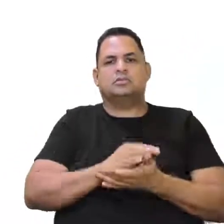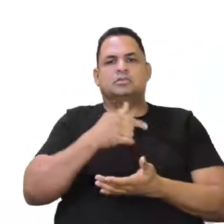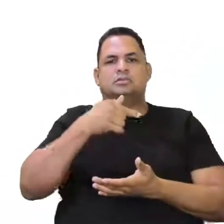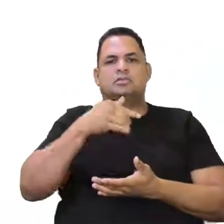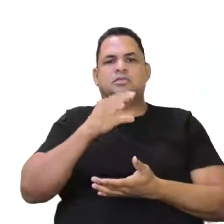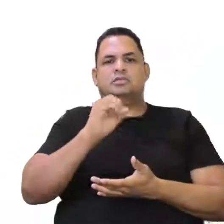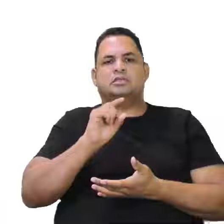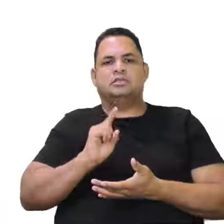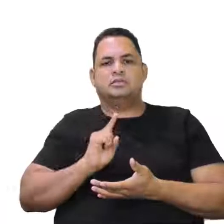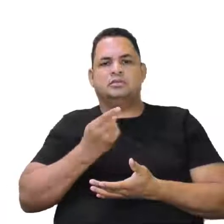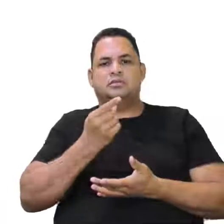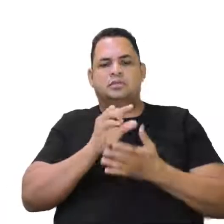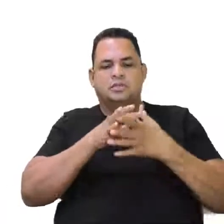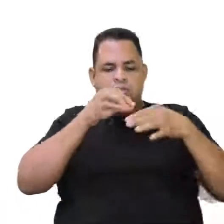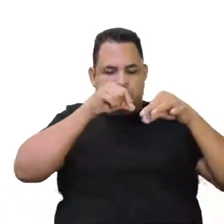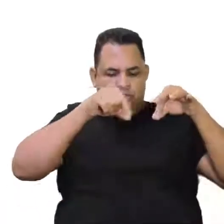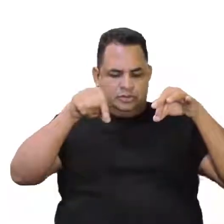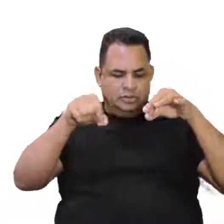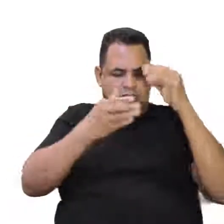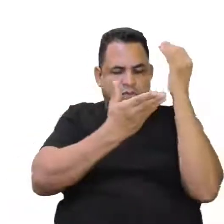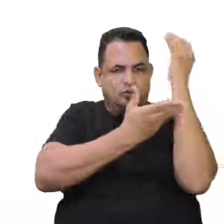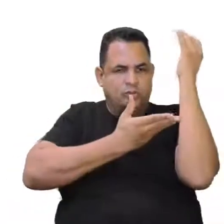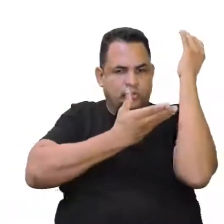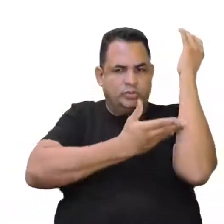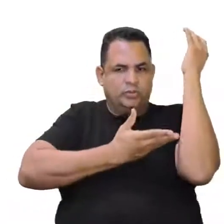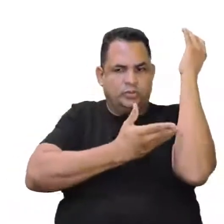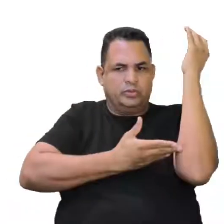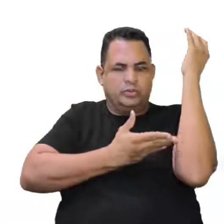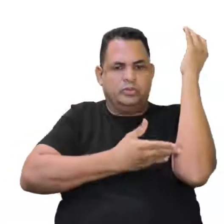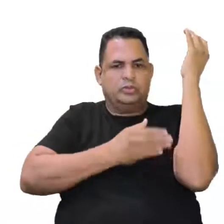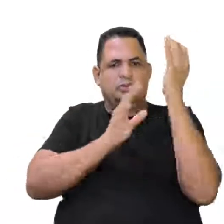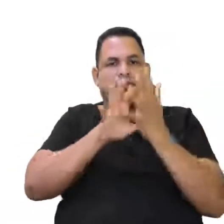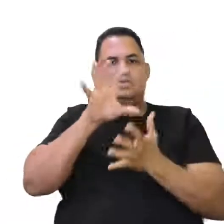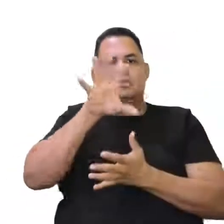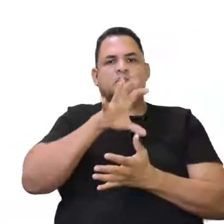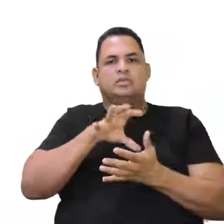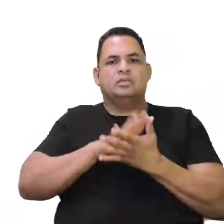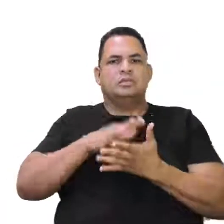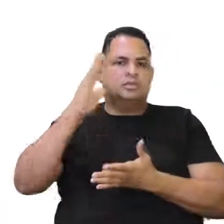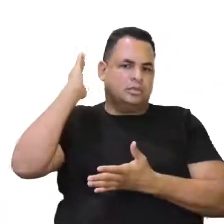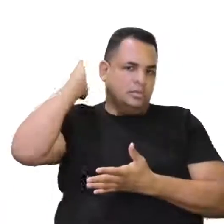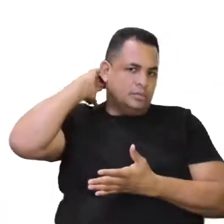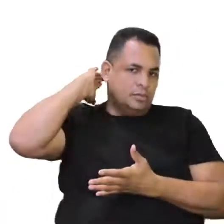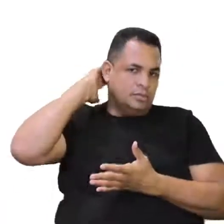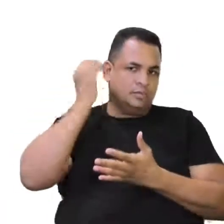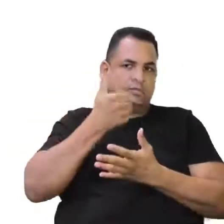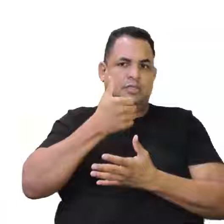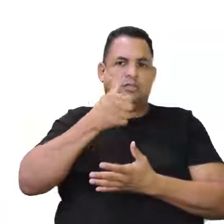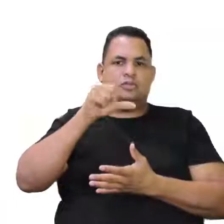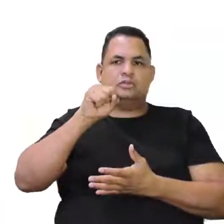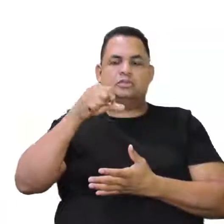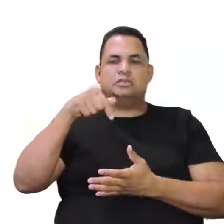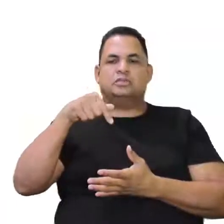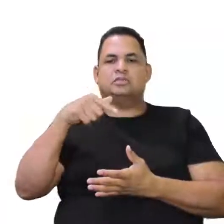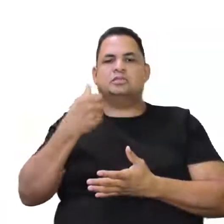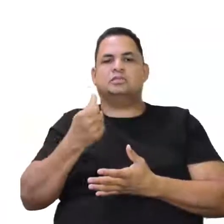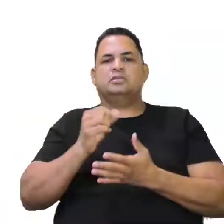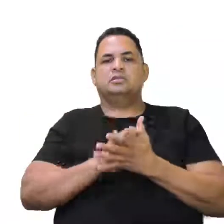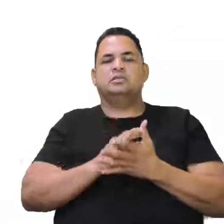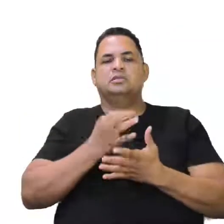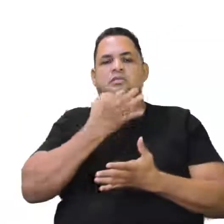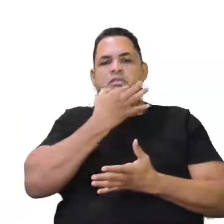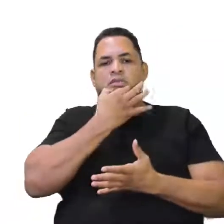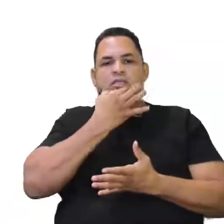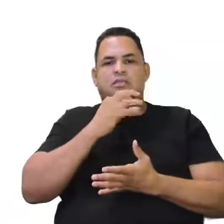70 mil sementes da seringueira, na região de Santarém, no Pará, em 1876, pelo